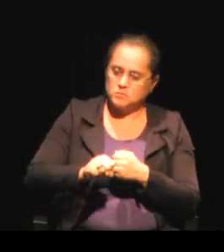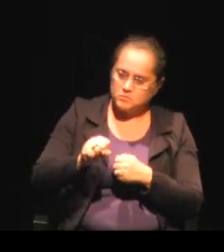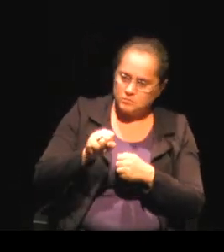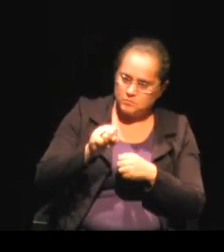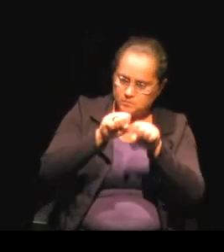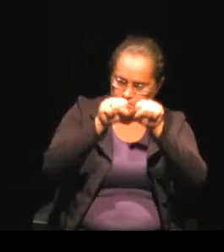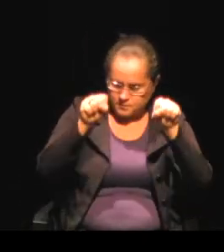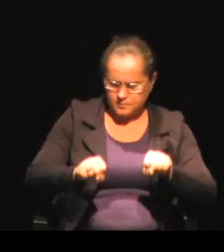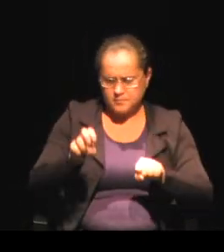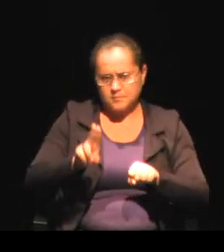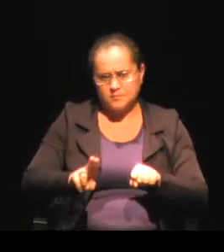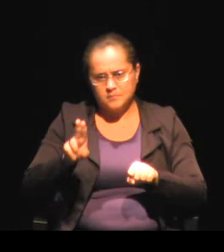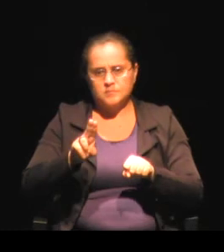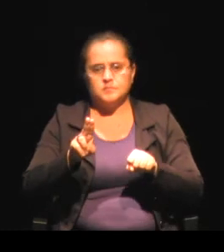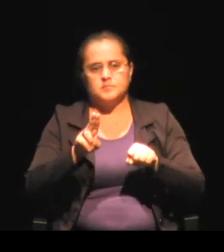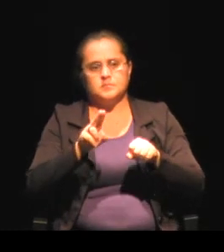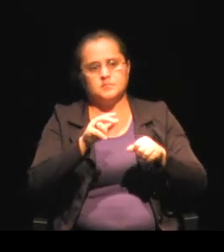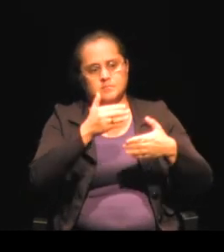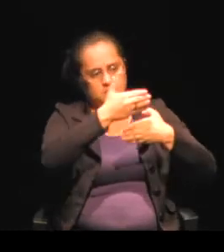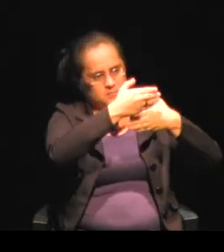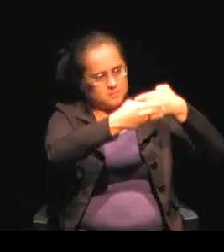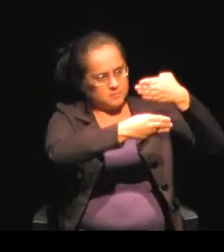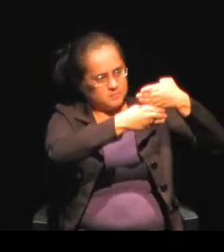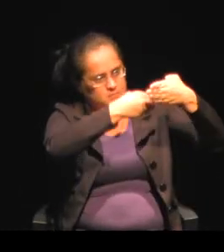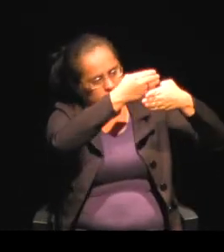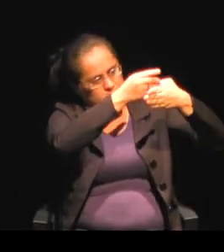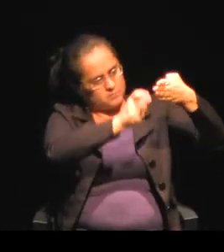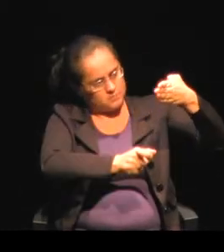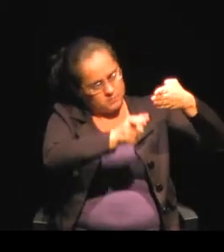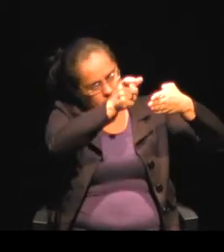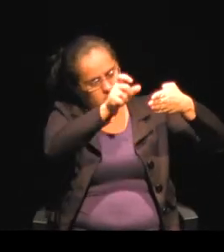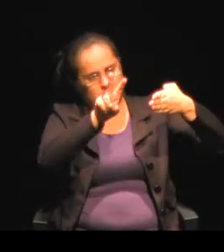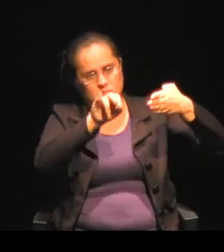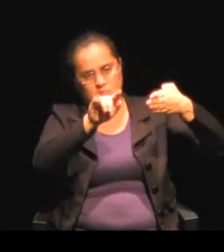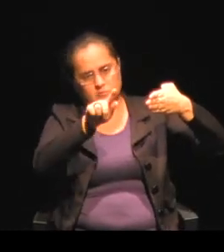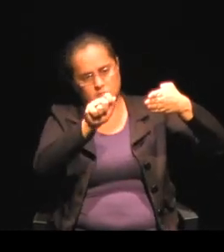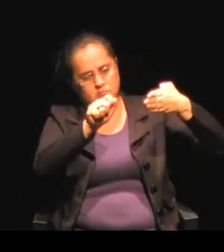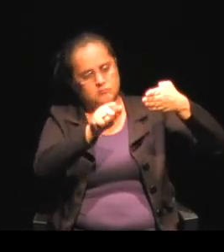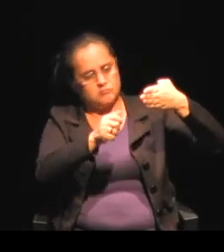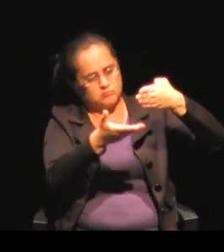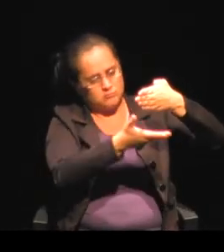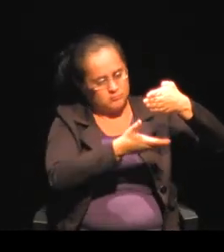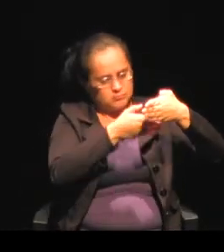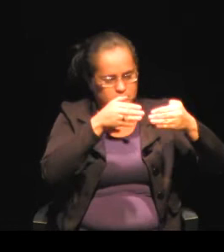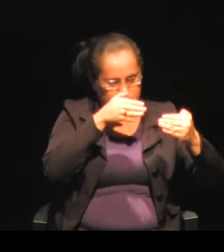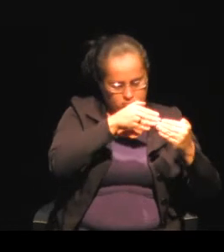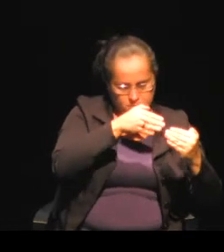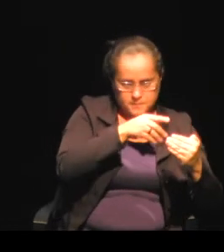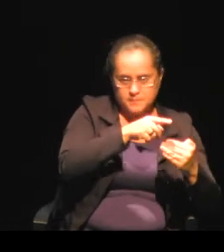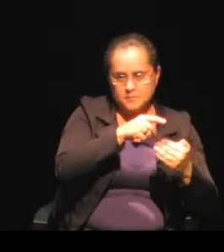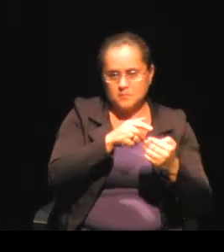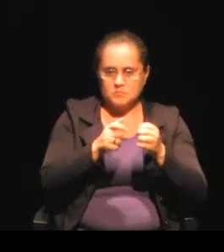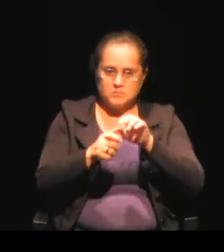gente usou aqui um sistema estrutural que são as paredes vigas, né, que isso aqui é uma viga dessa altura, por exemplo, olha,